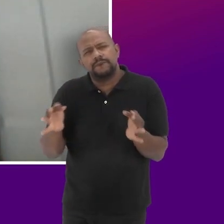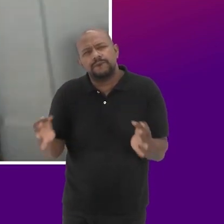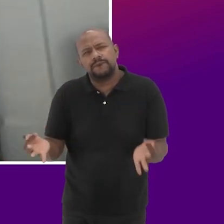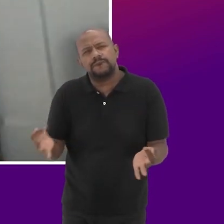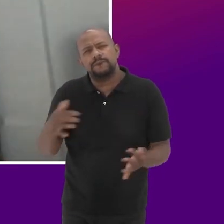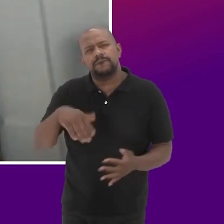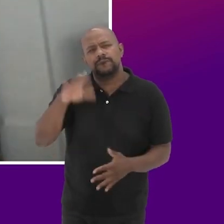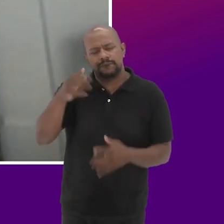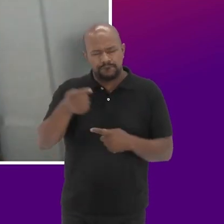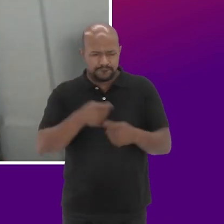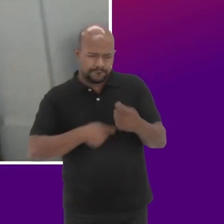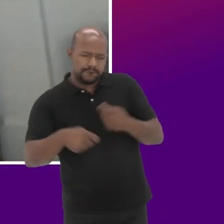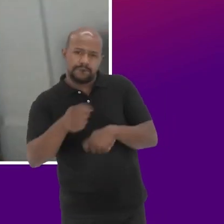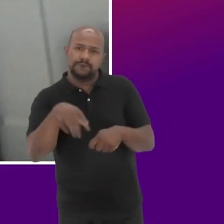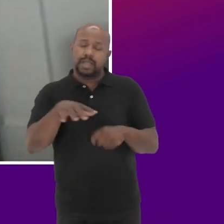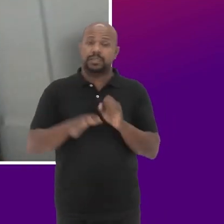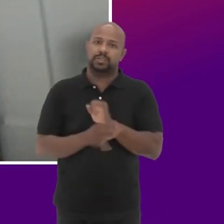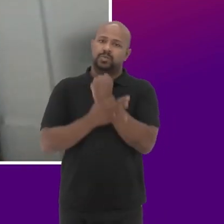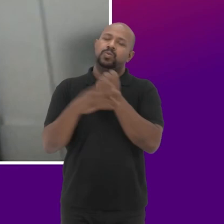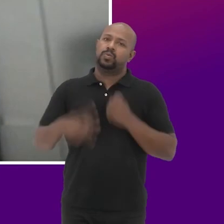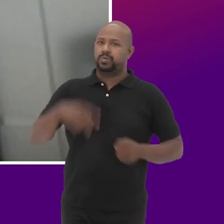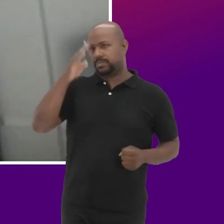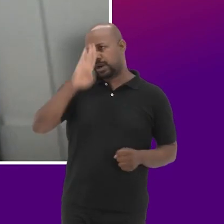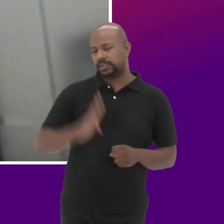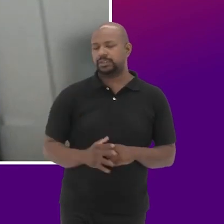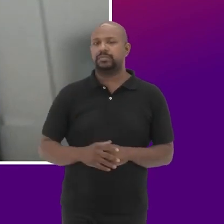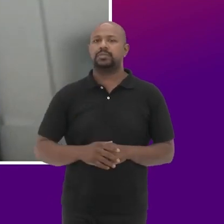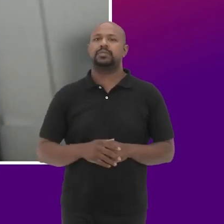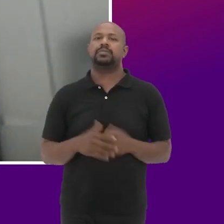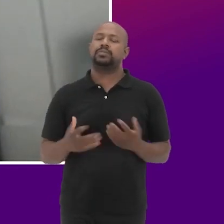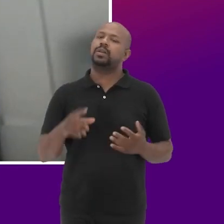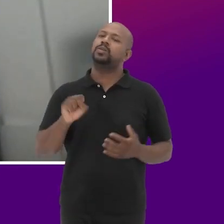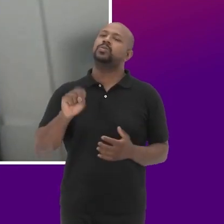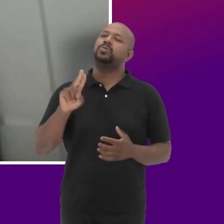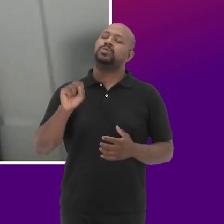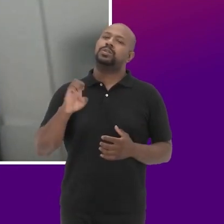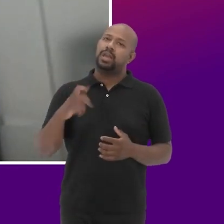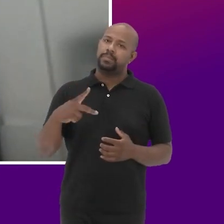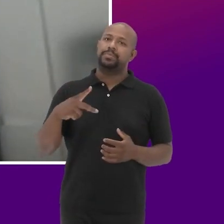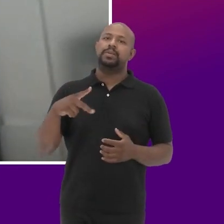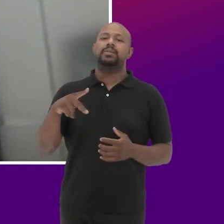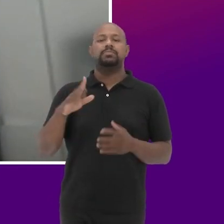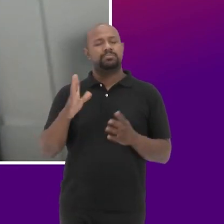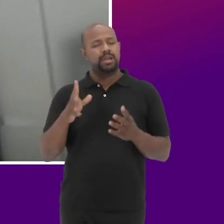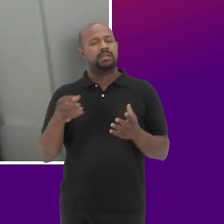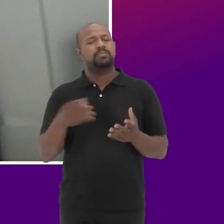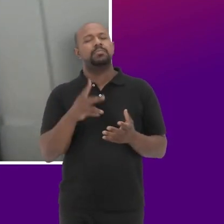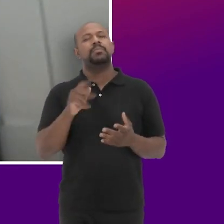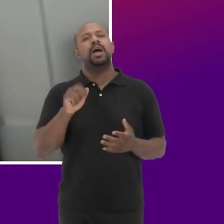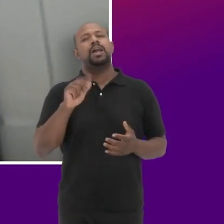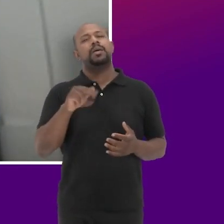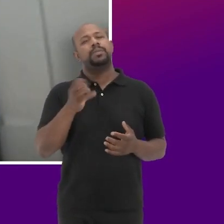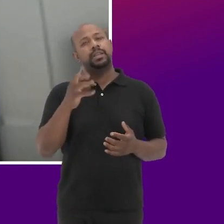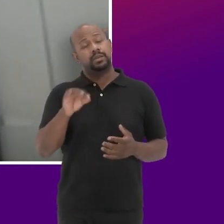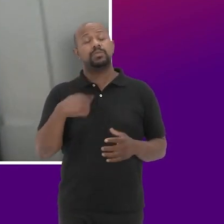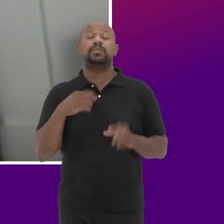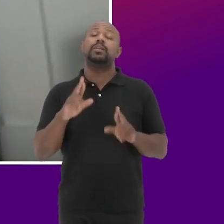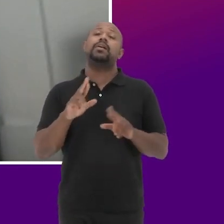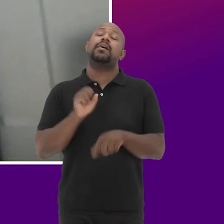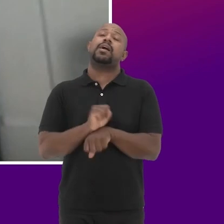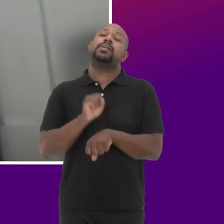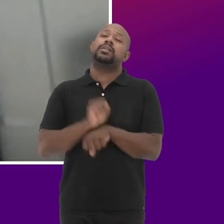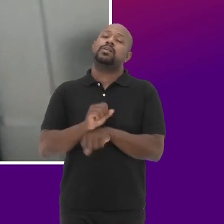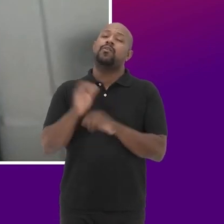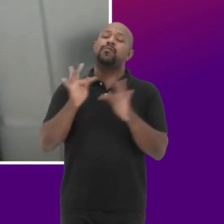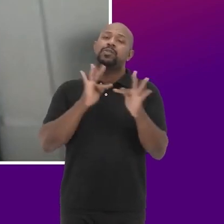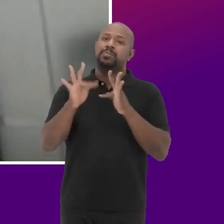de comercializar seguro no Brasil. Então, nós vamos para a SUSEP um projeto de paramétrico e estamos aguardando